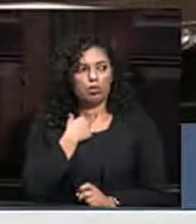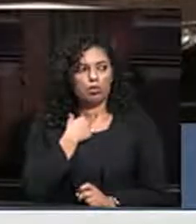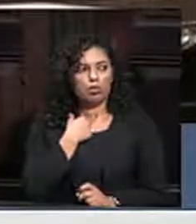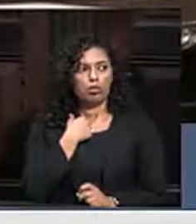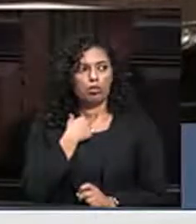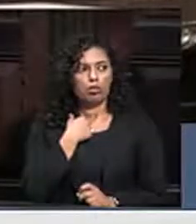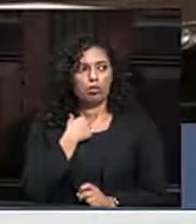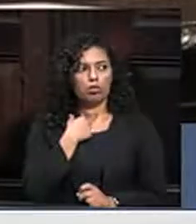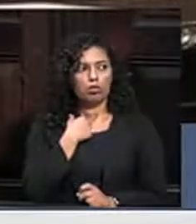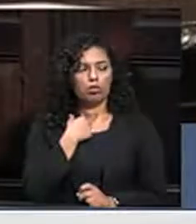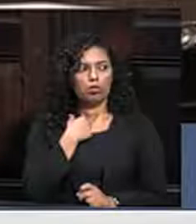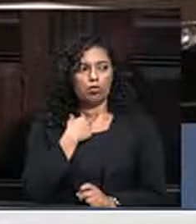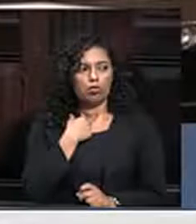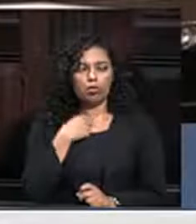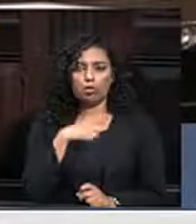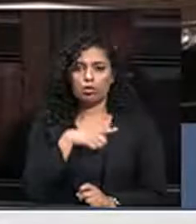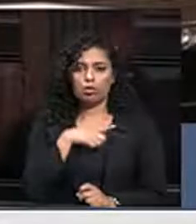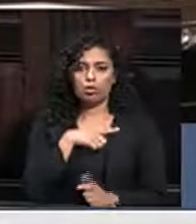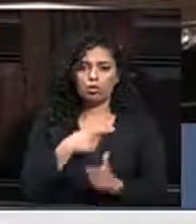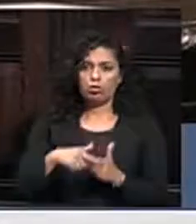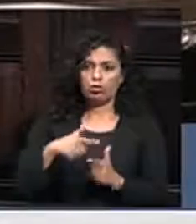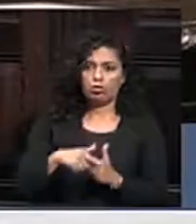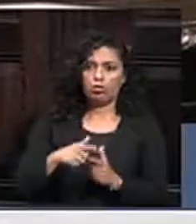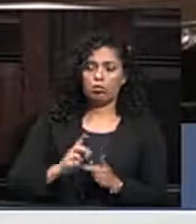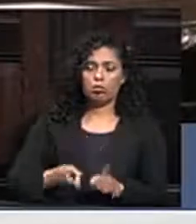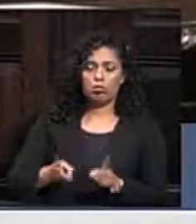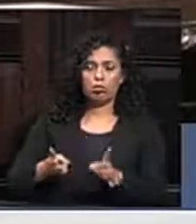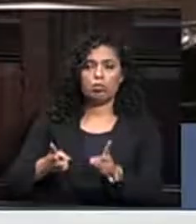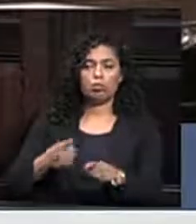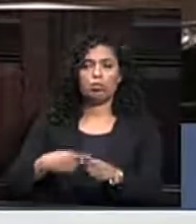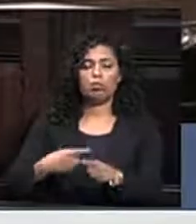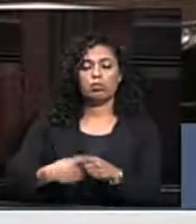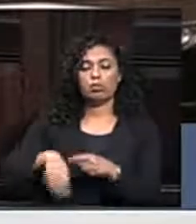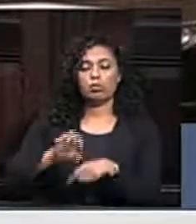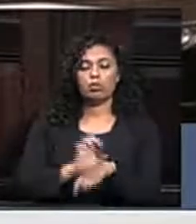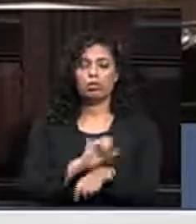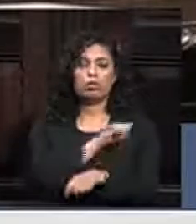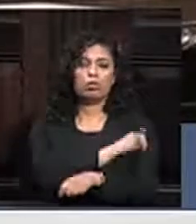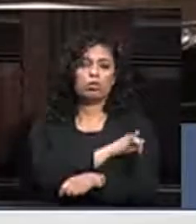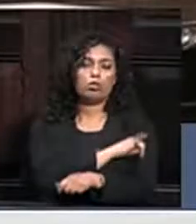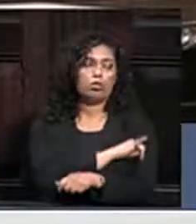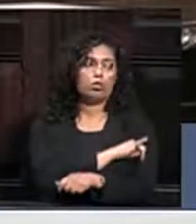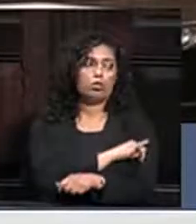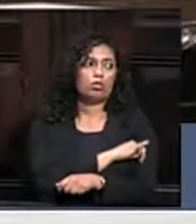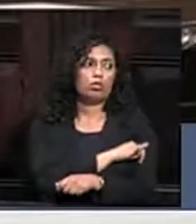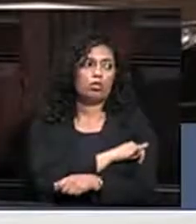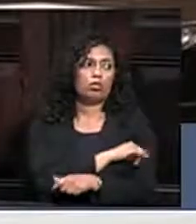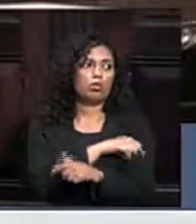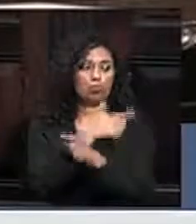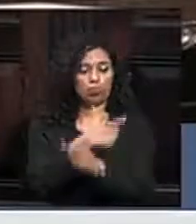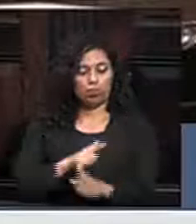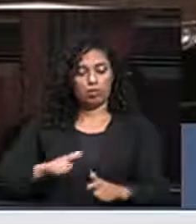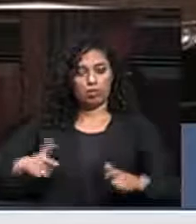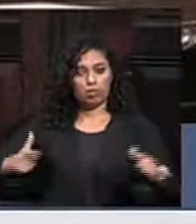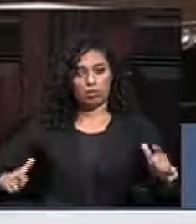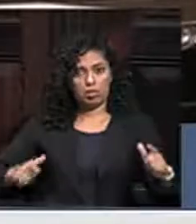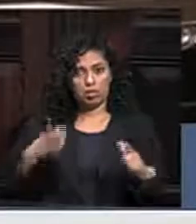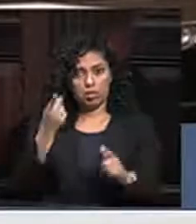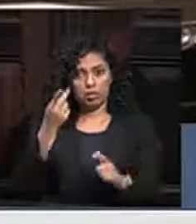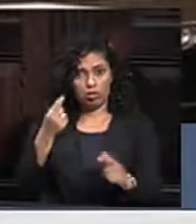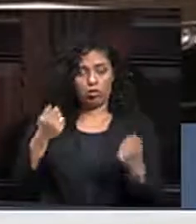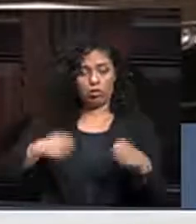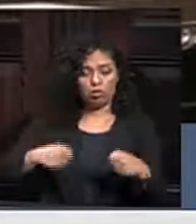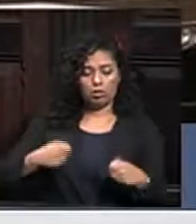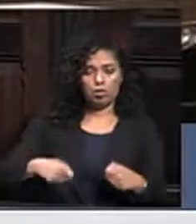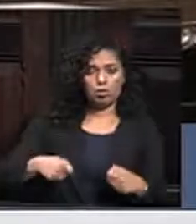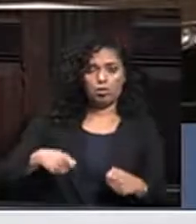entendimento continuado, porque o Rio de Janeiro tem que ser um estado produtivo, o Rio de Janeiro tem que aumentar a sua arrecadação, o Rio